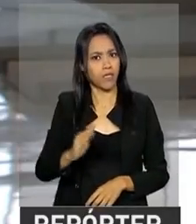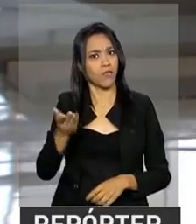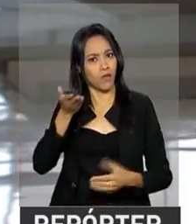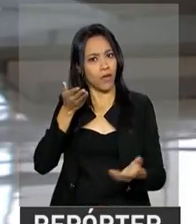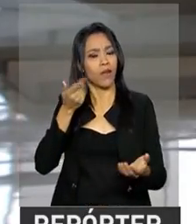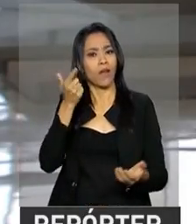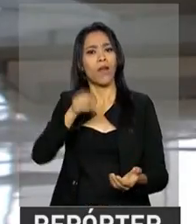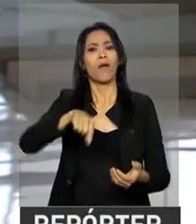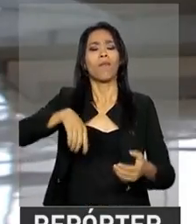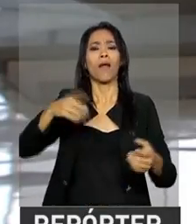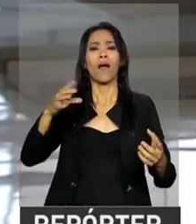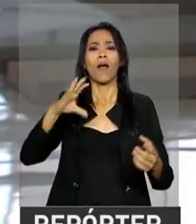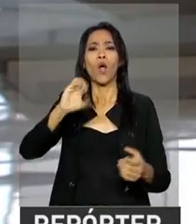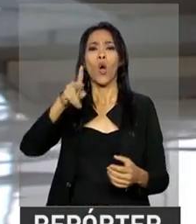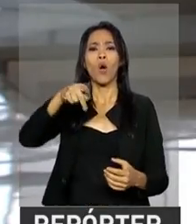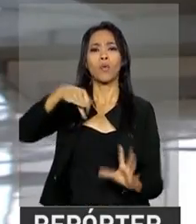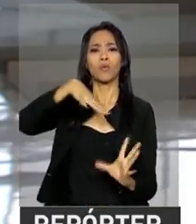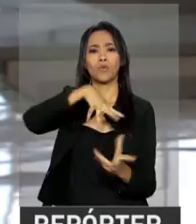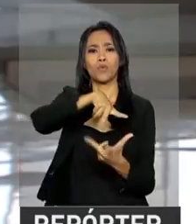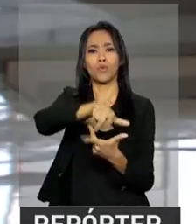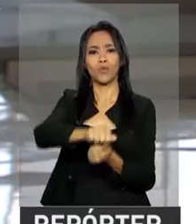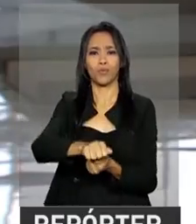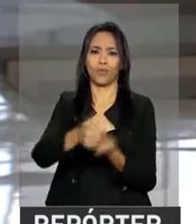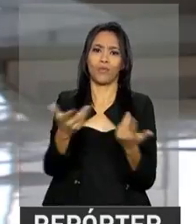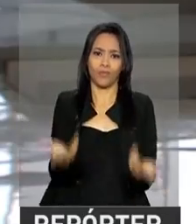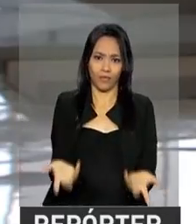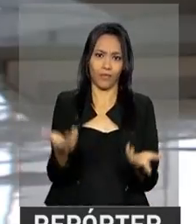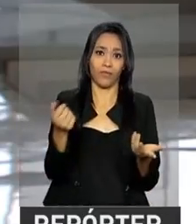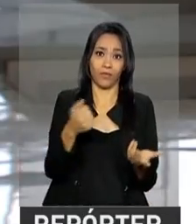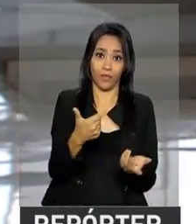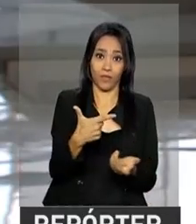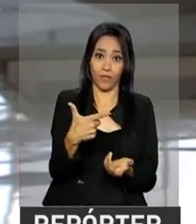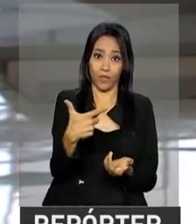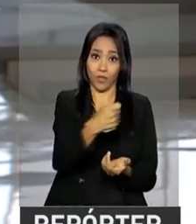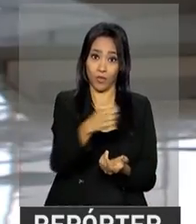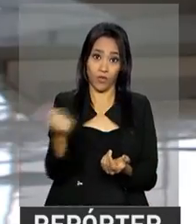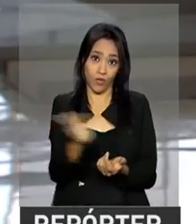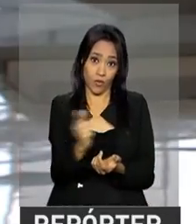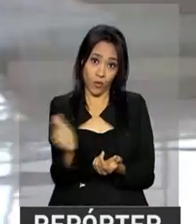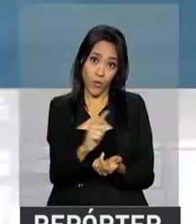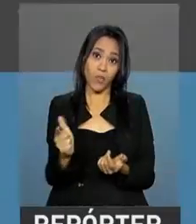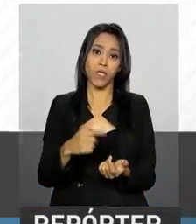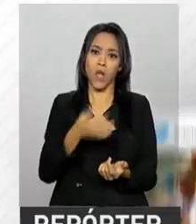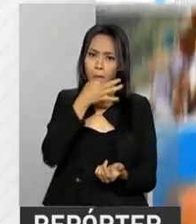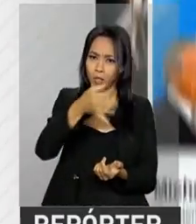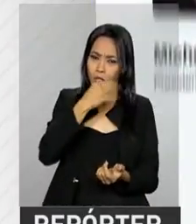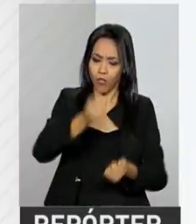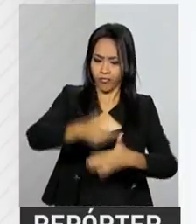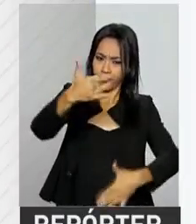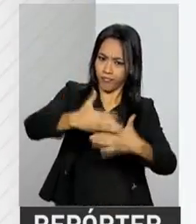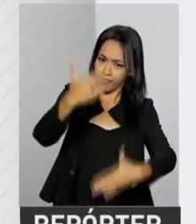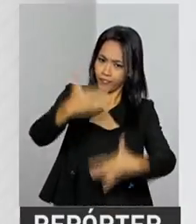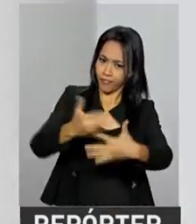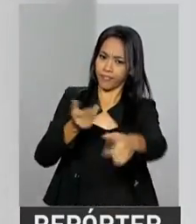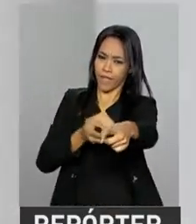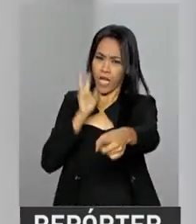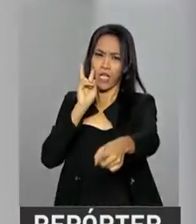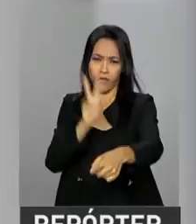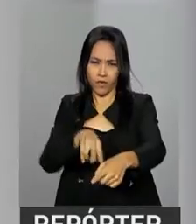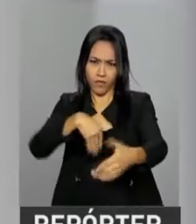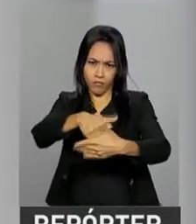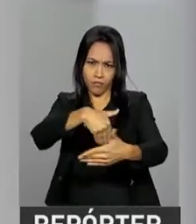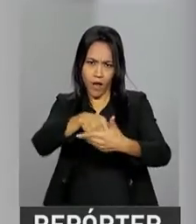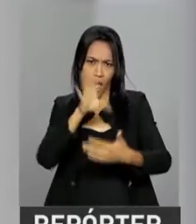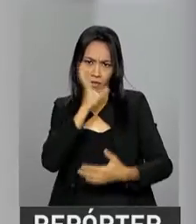Copa do Mundo de Futebol de 2018, o presidente Michel Temer ele se manifestou pelas redes sociais, disse que acompanhou a